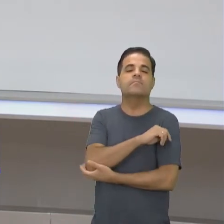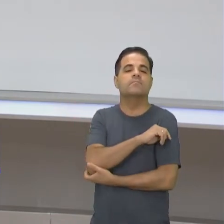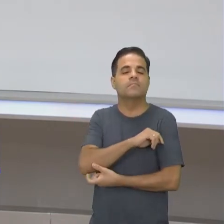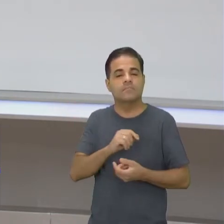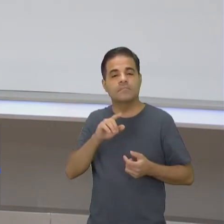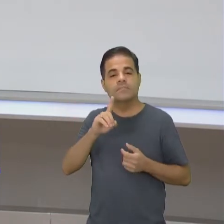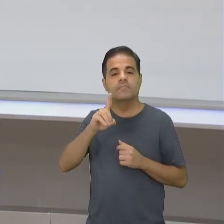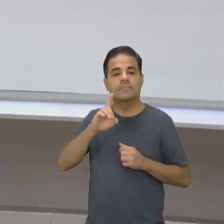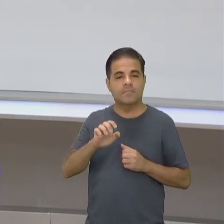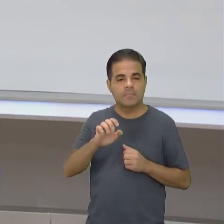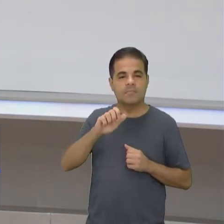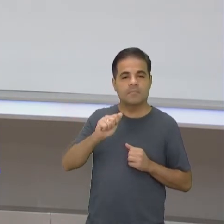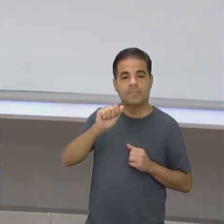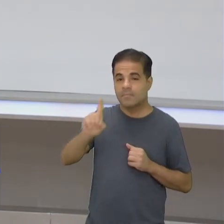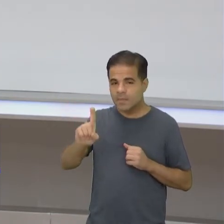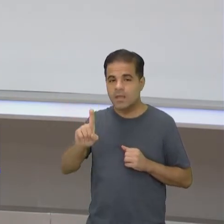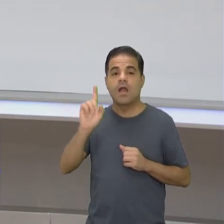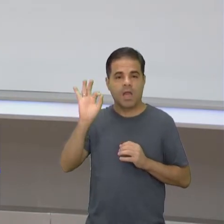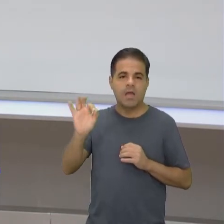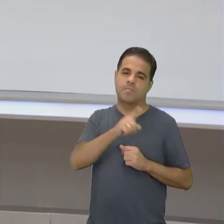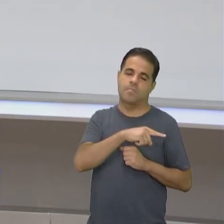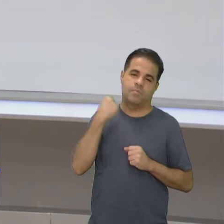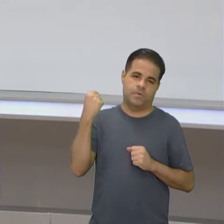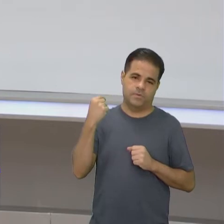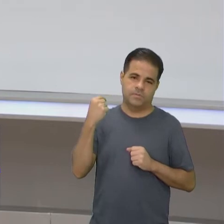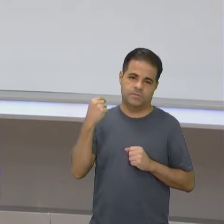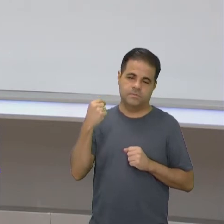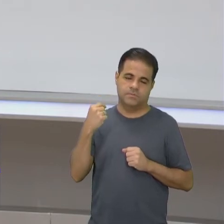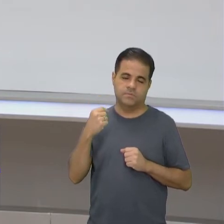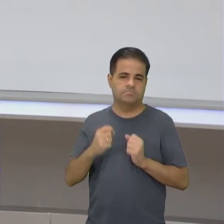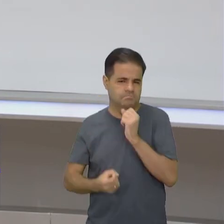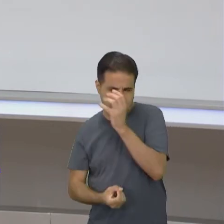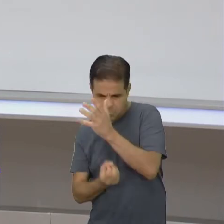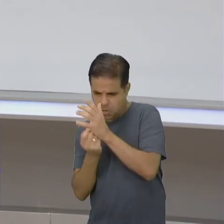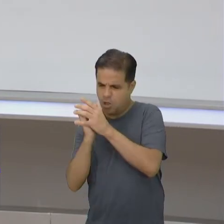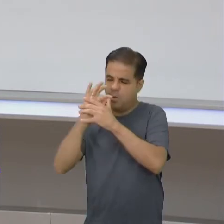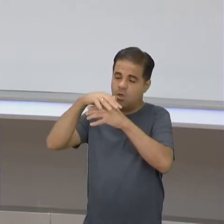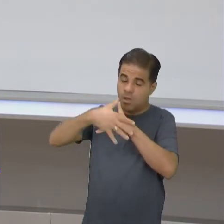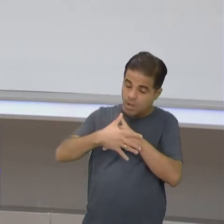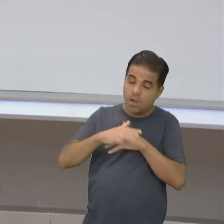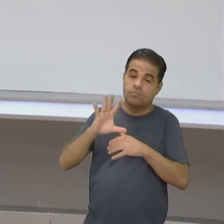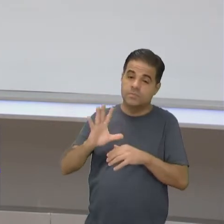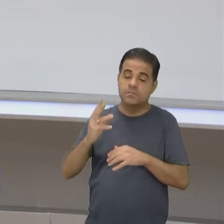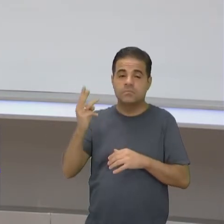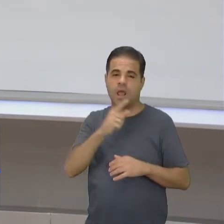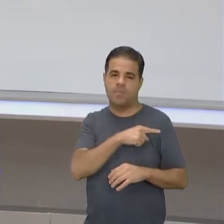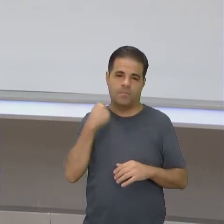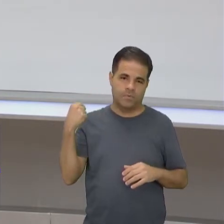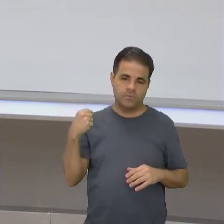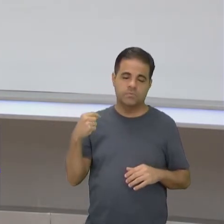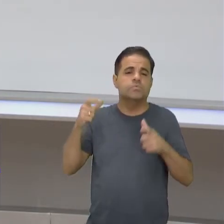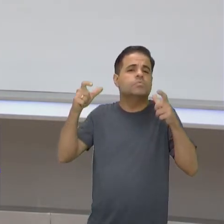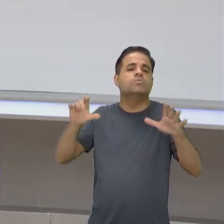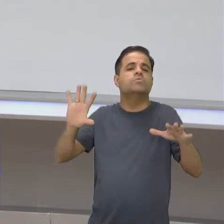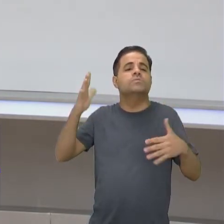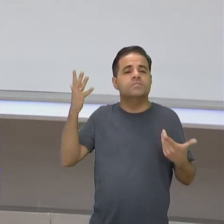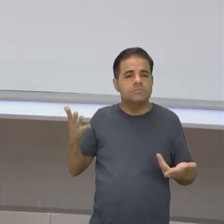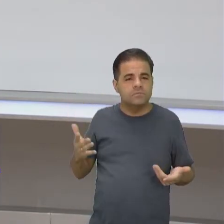Dead. Mortos. Erupção vulcânica, ao menos 3 mortos. E onde foi